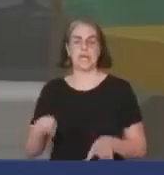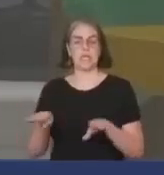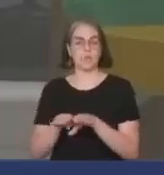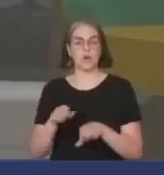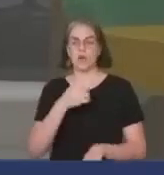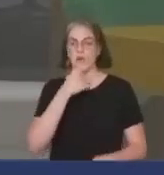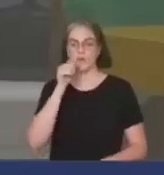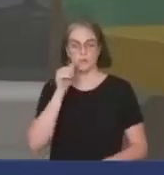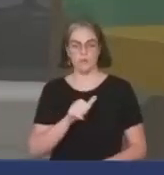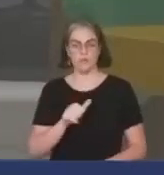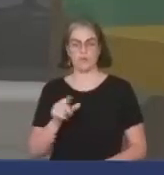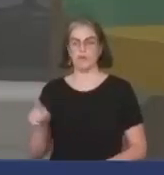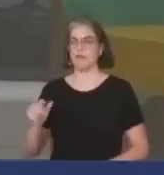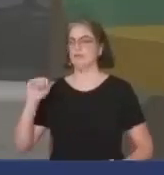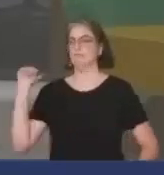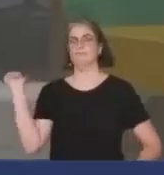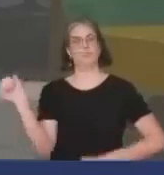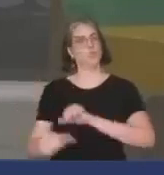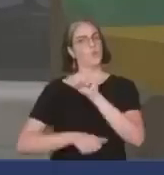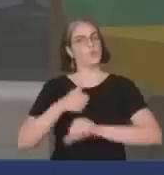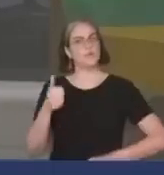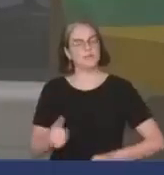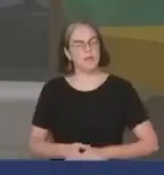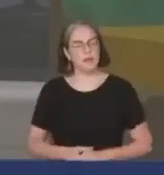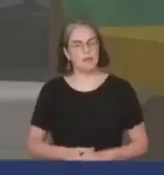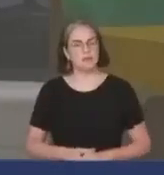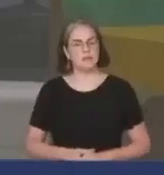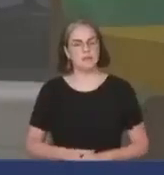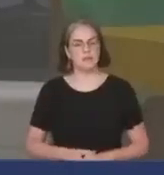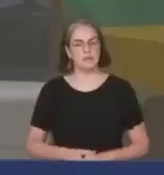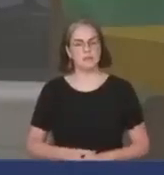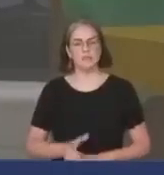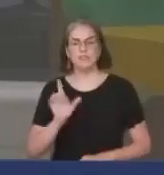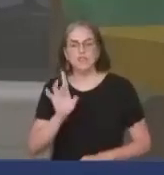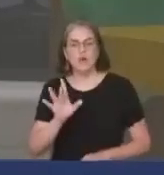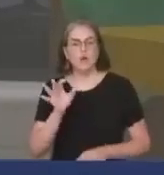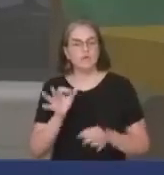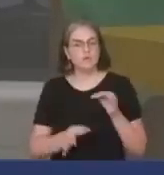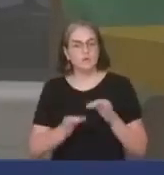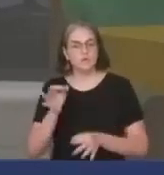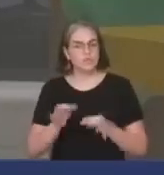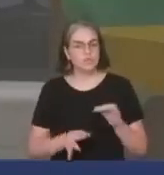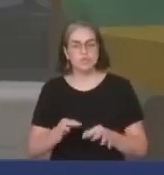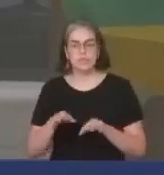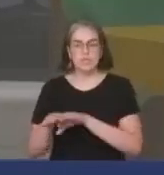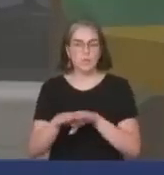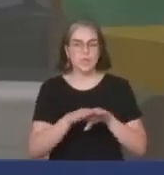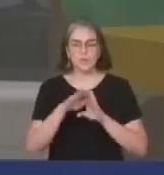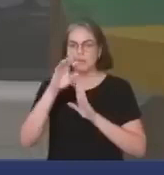mulheres. Isso é uma revolução. Isso não significa só justiça, direito e